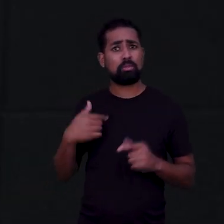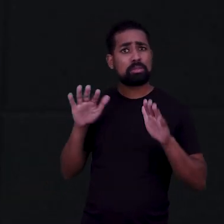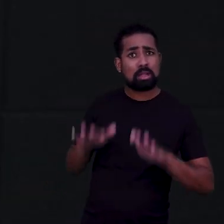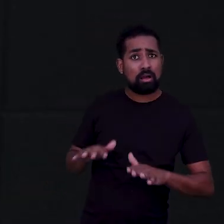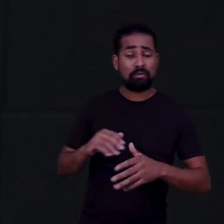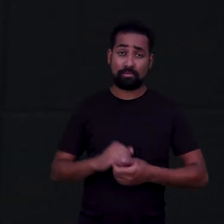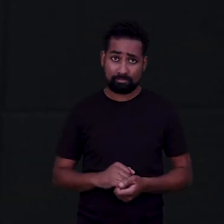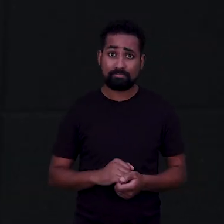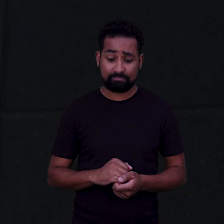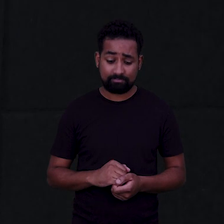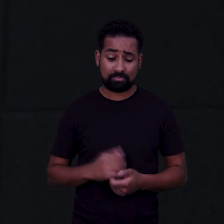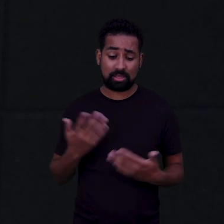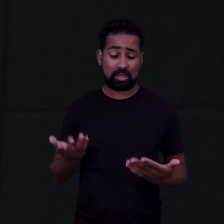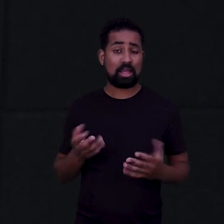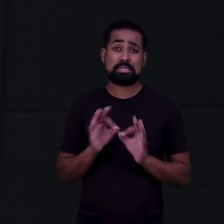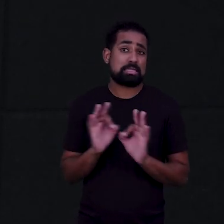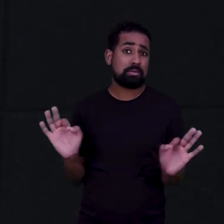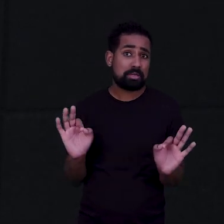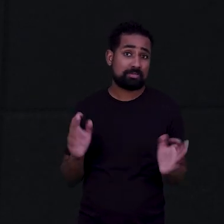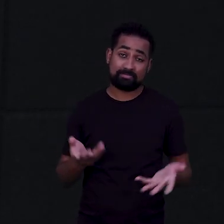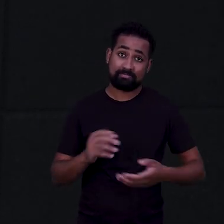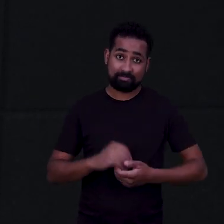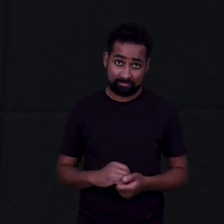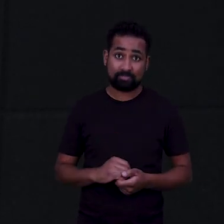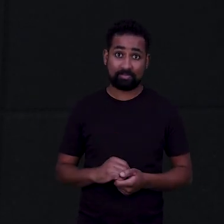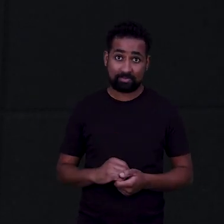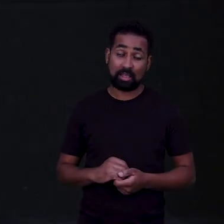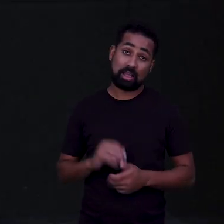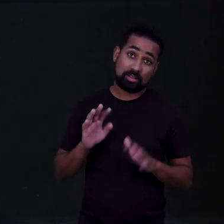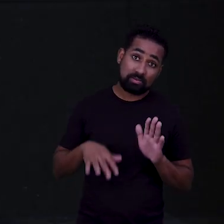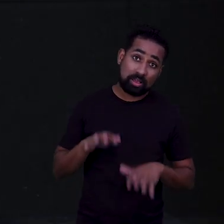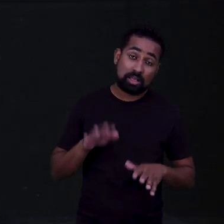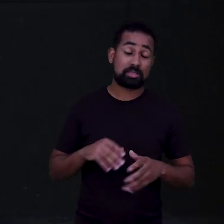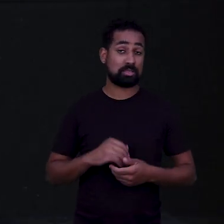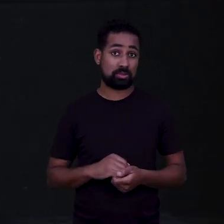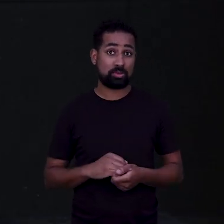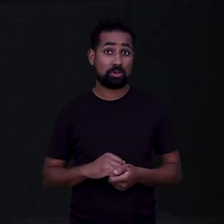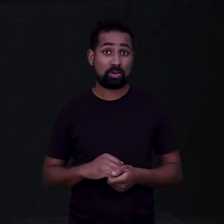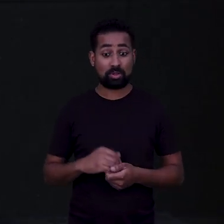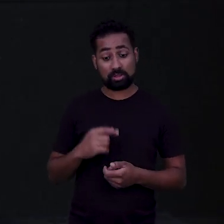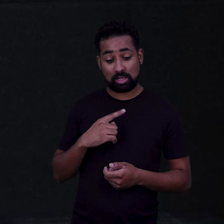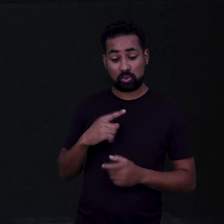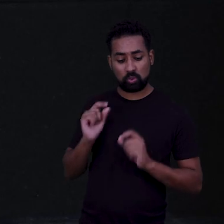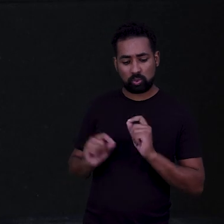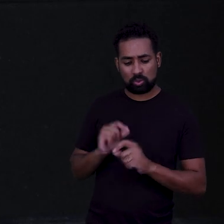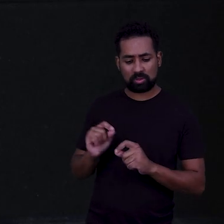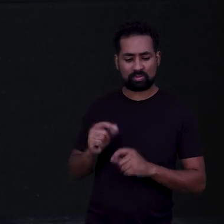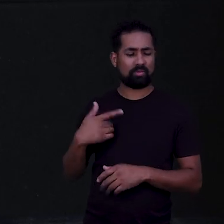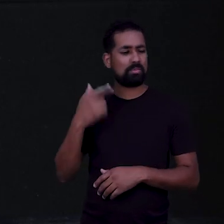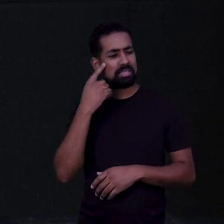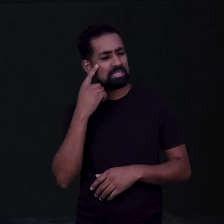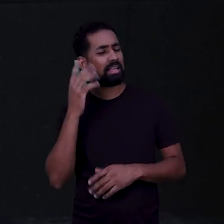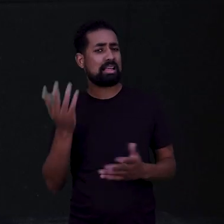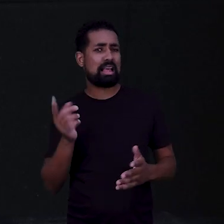Eu estava. É simples assim. Às vezes, eu tenho receio